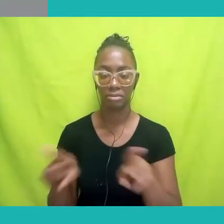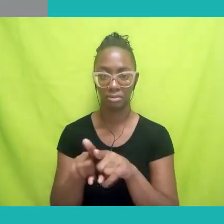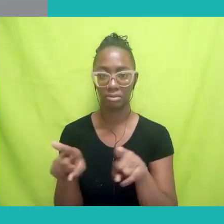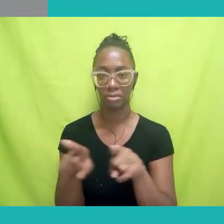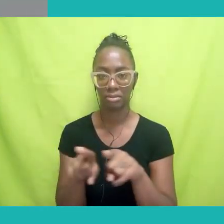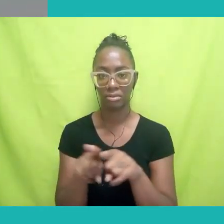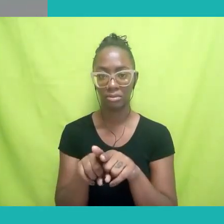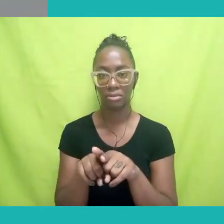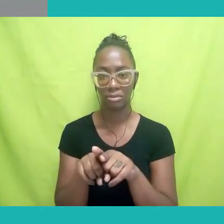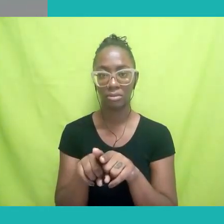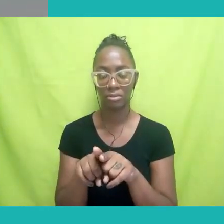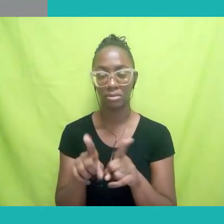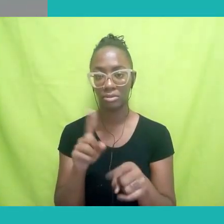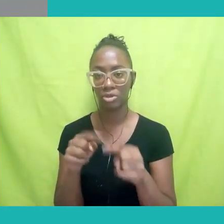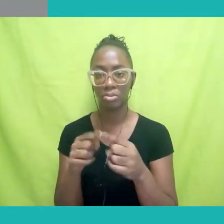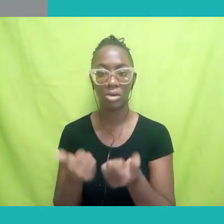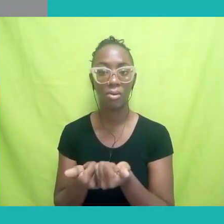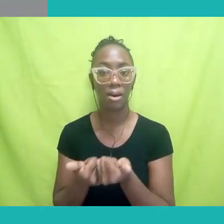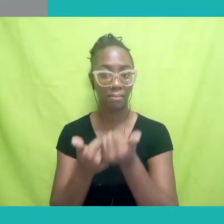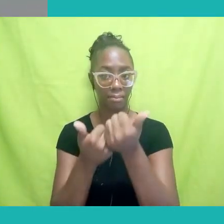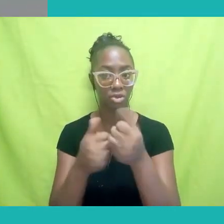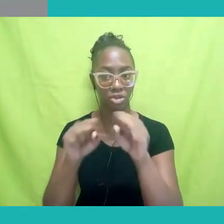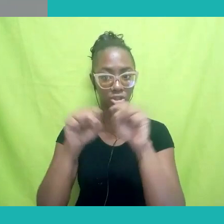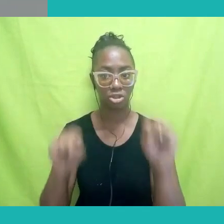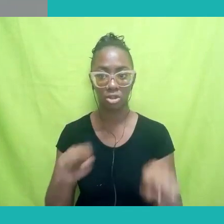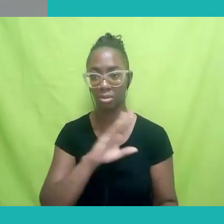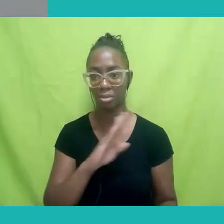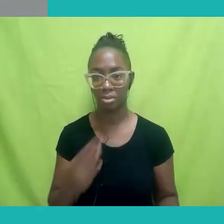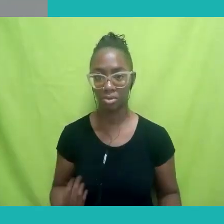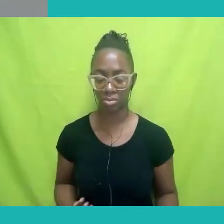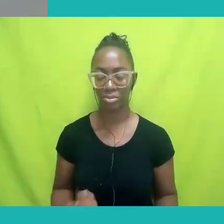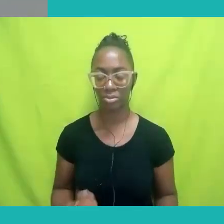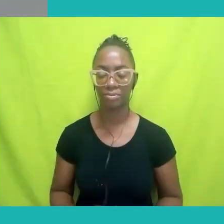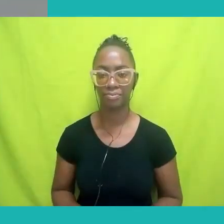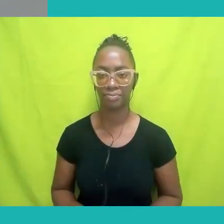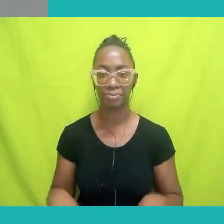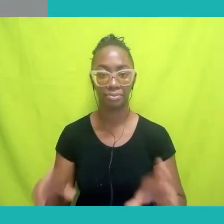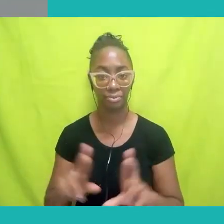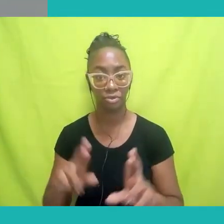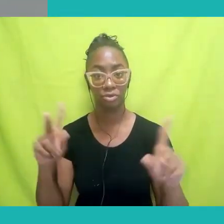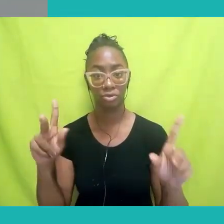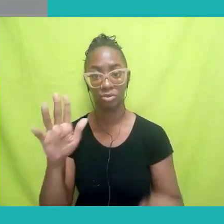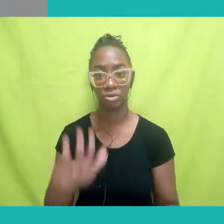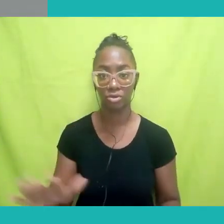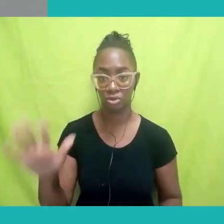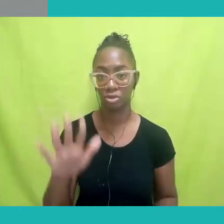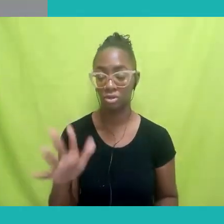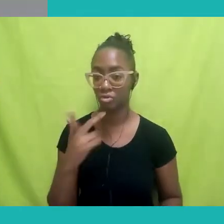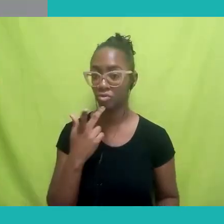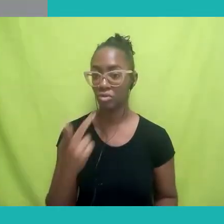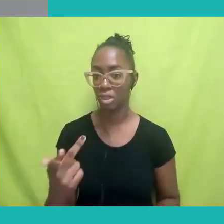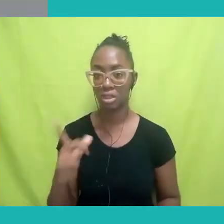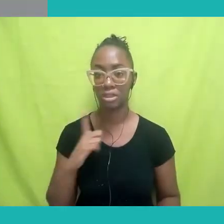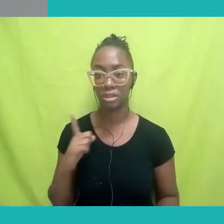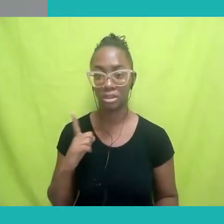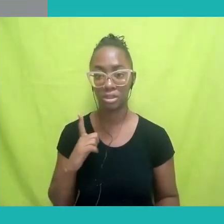segue aí, né, com o apoio do sistema público, da União. Diferente, né, do regime geral, como eu falei, que tem a contribuição patronal,